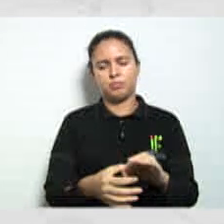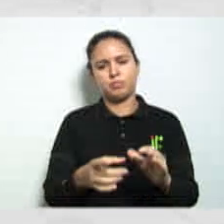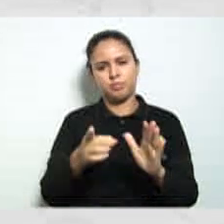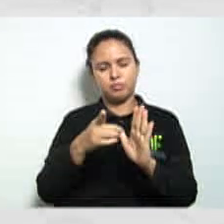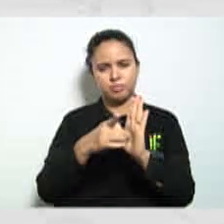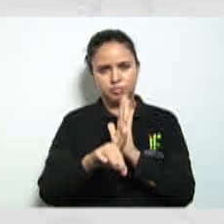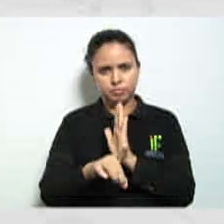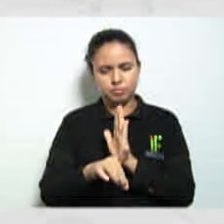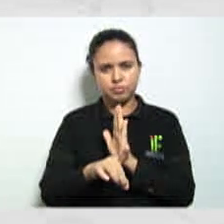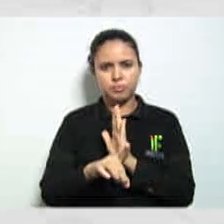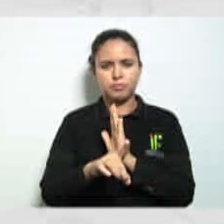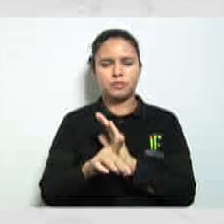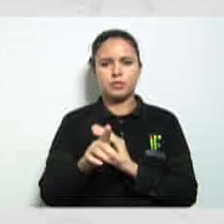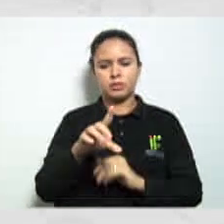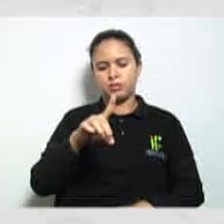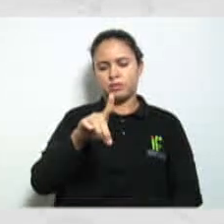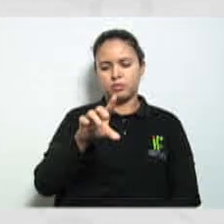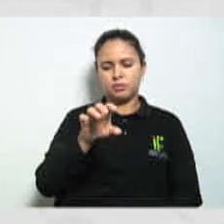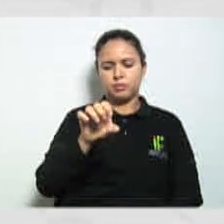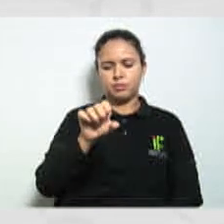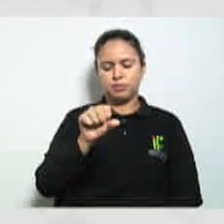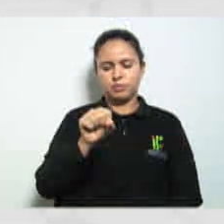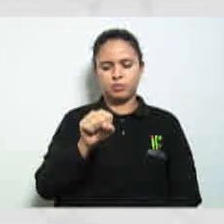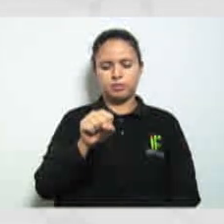Débito, destino,